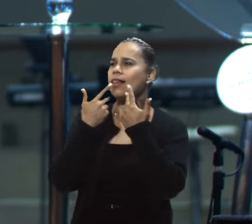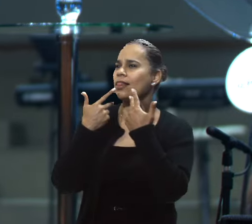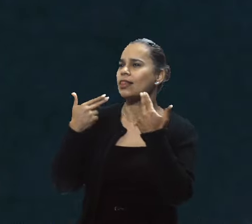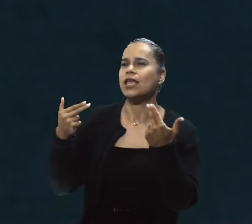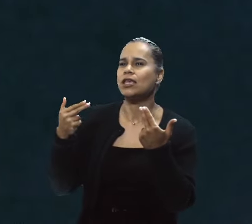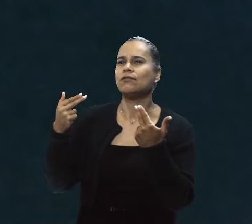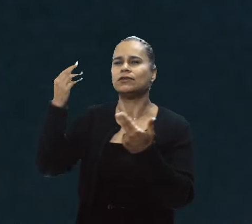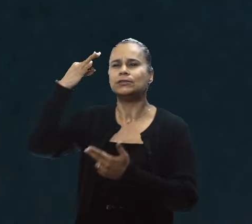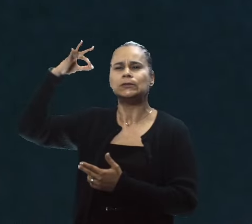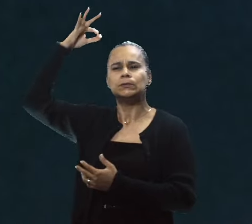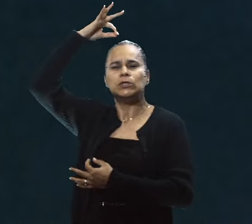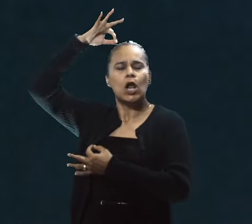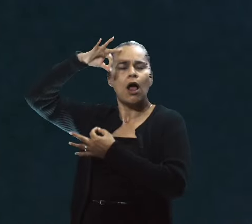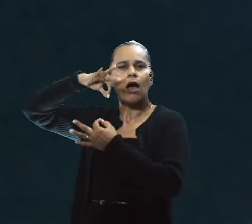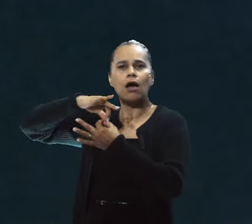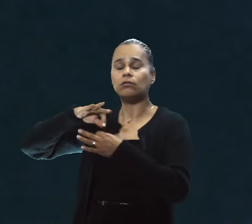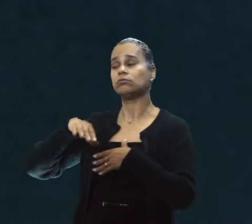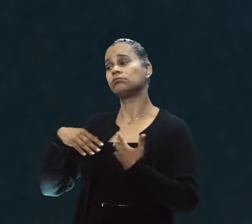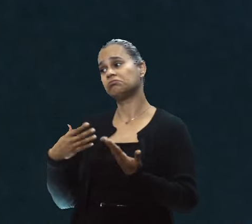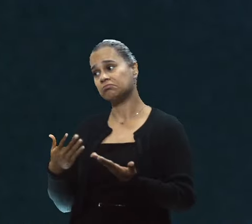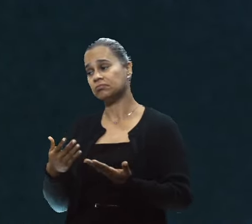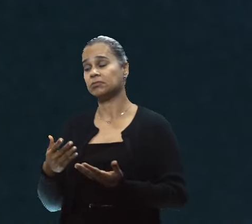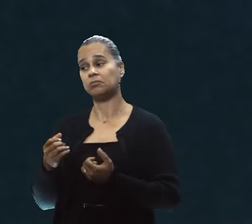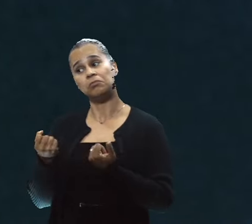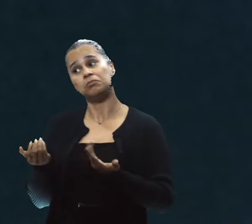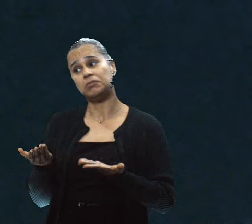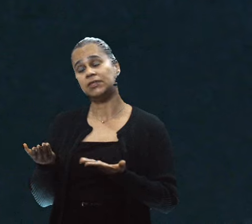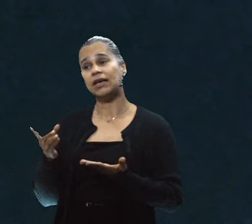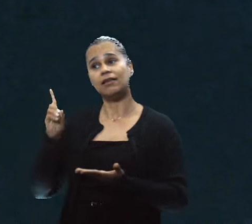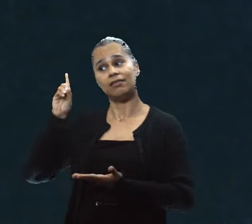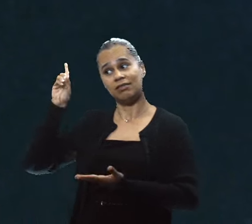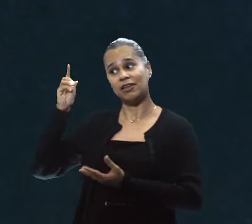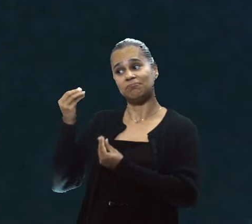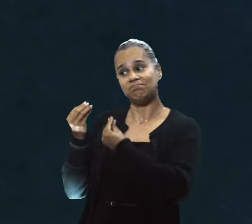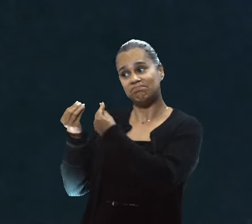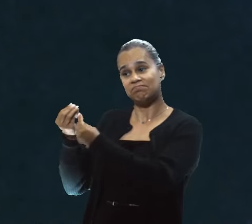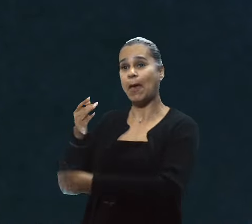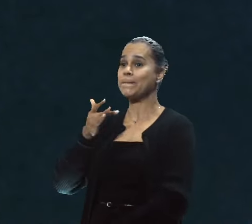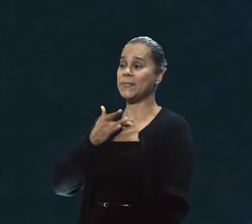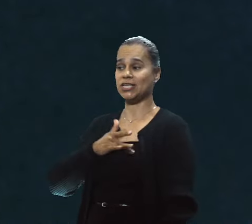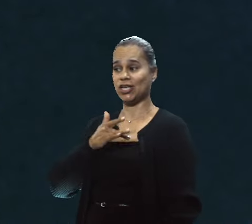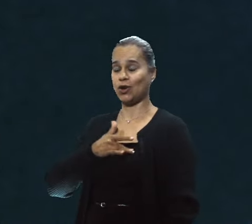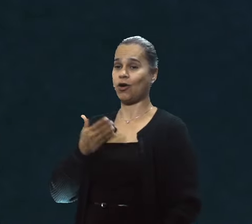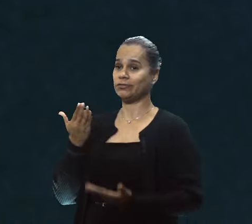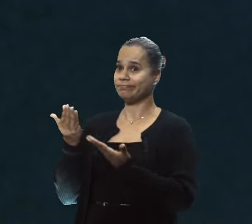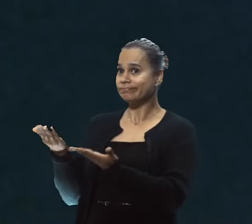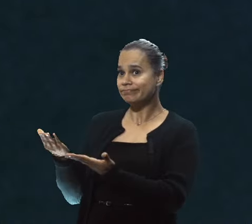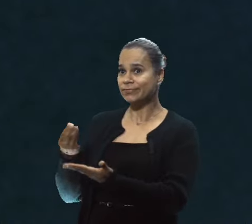Falei: pois é, querido, talvez Deus esteja sendo misericordioso com você,